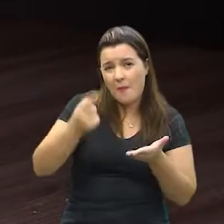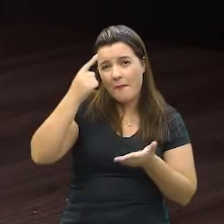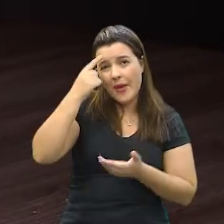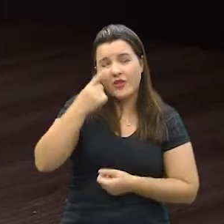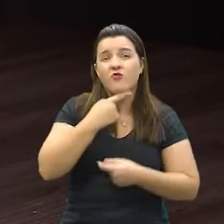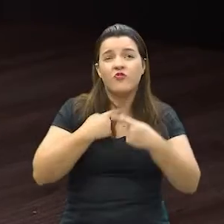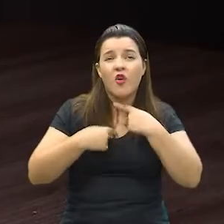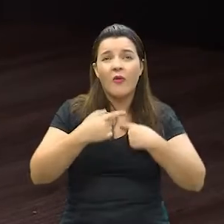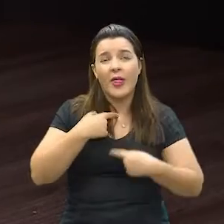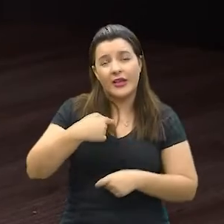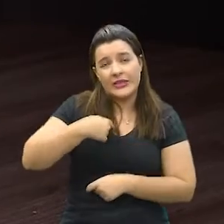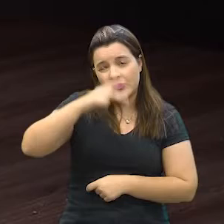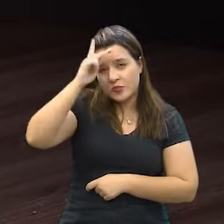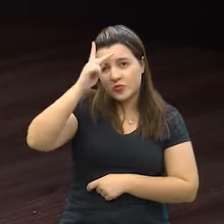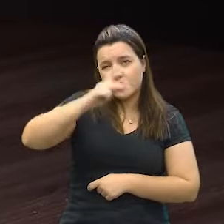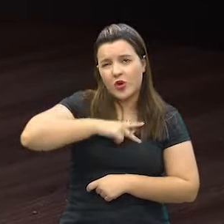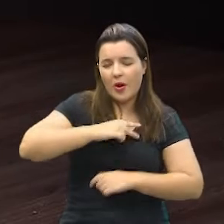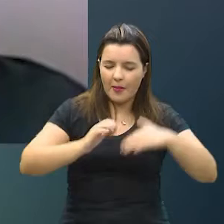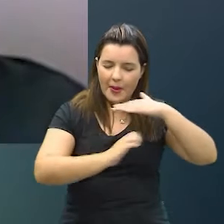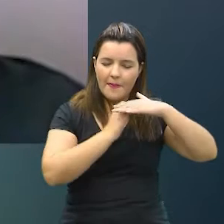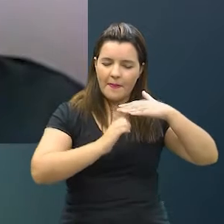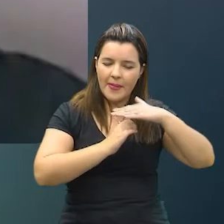pensa em abrir o seu próprio negócio?